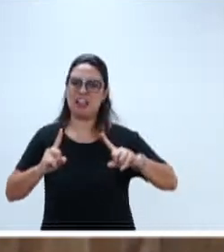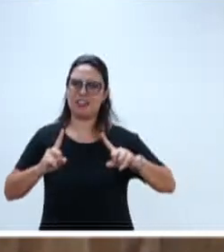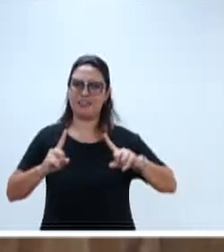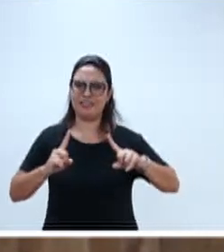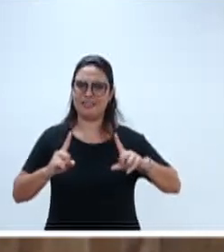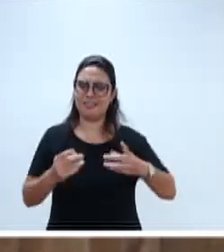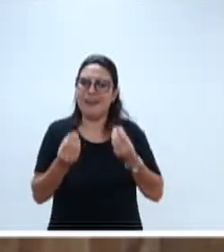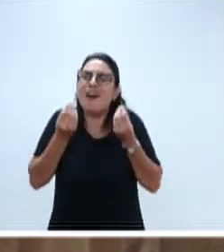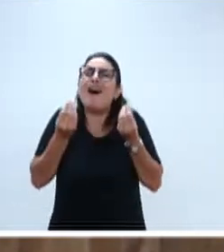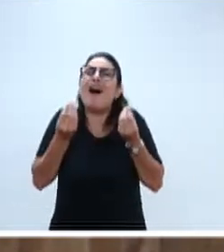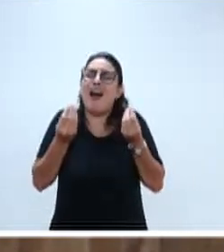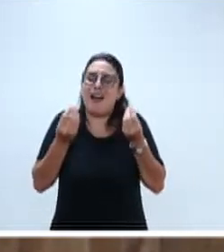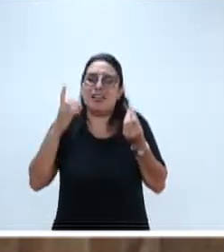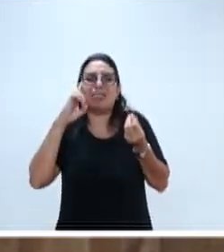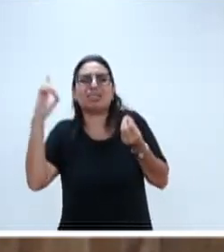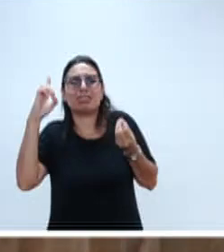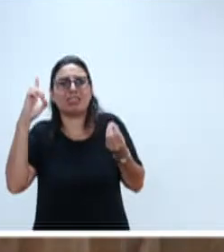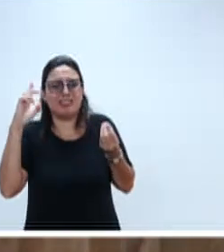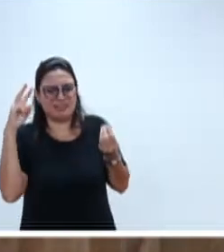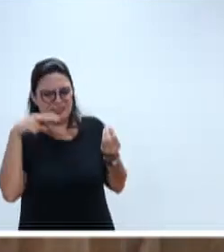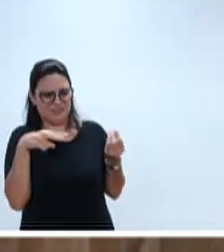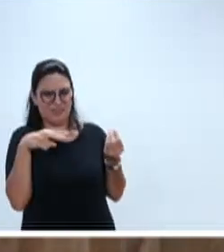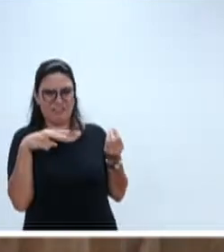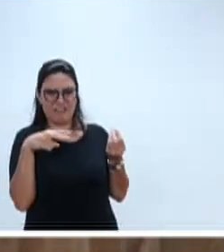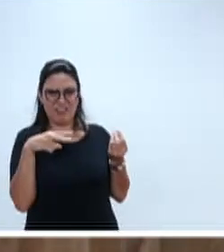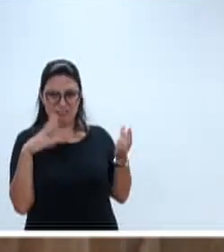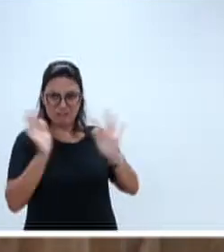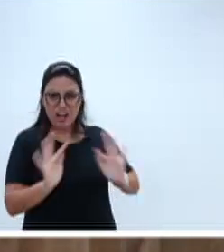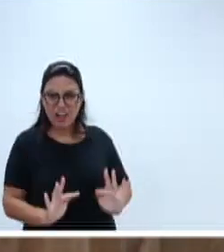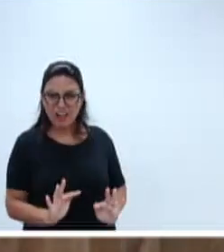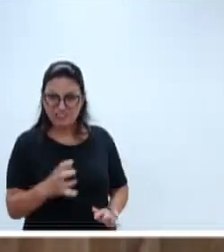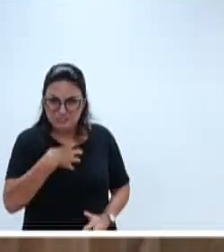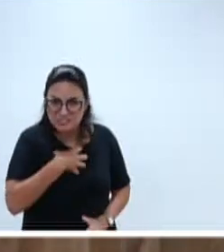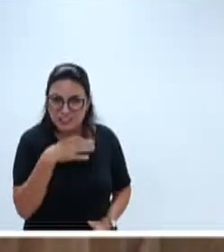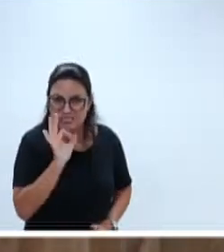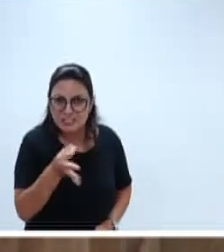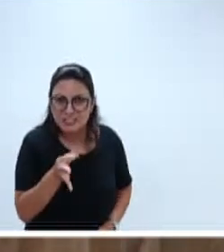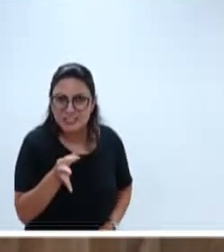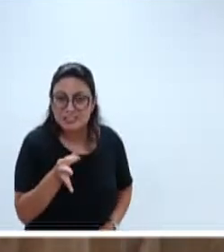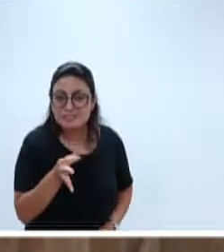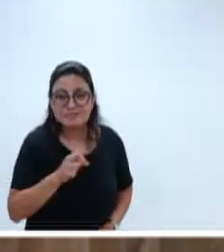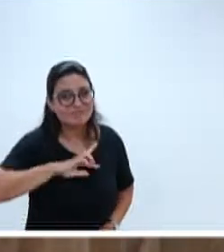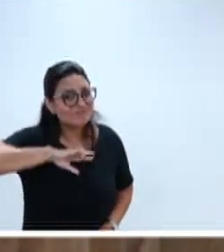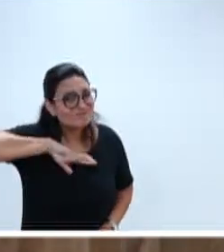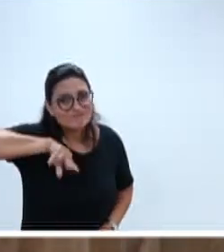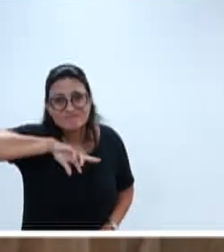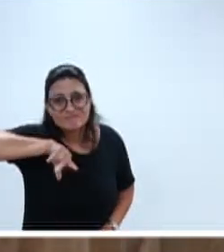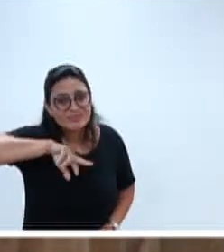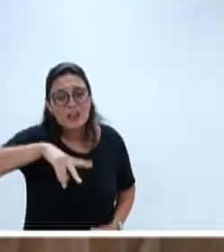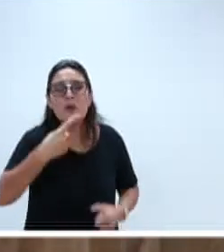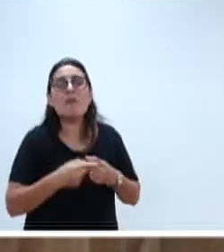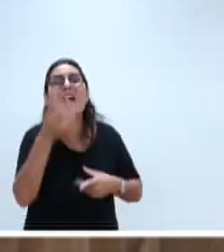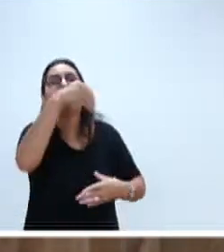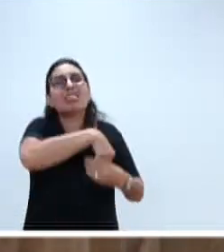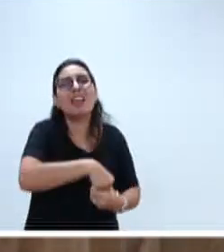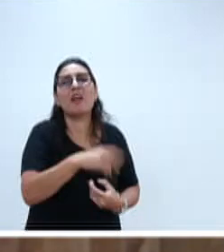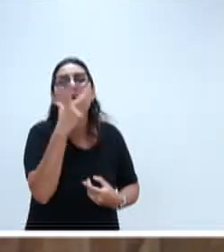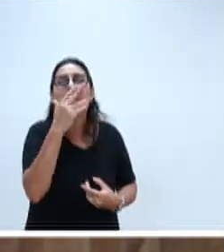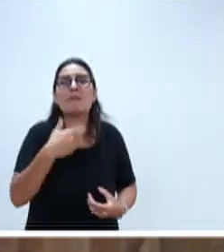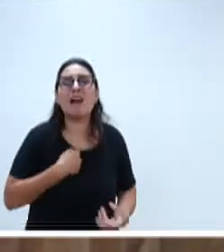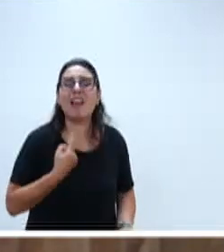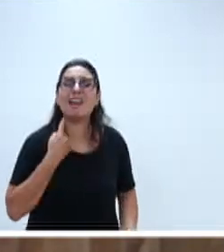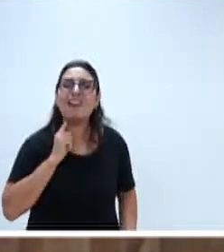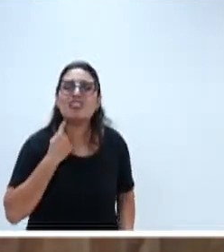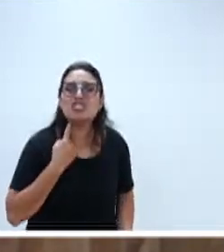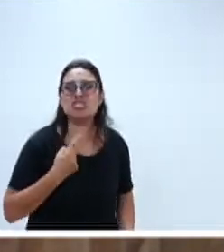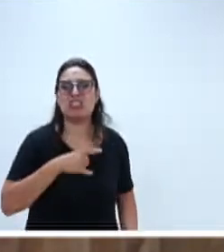que Deus abra as portas sobre a sua vida quando você carrega no seu coração esse lixo? O que eu acho legal